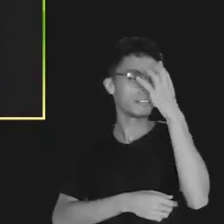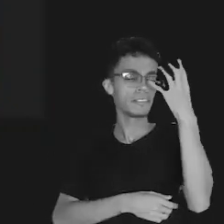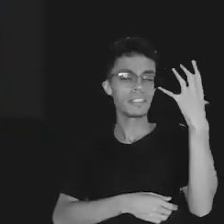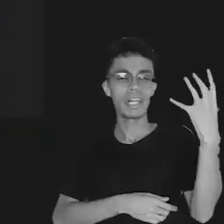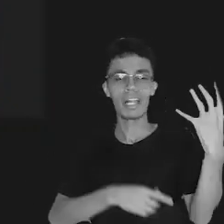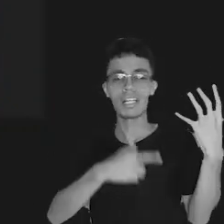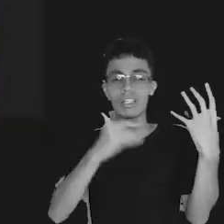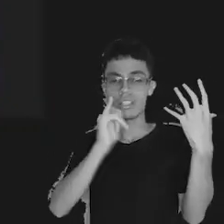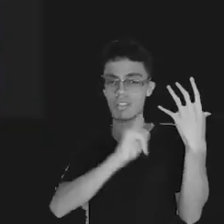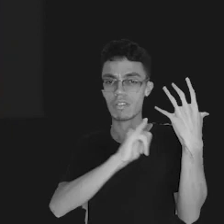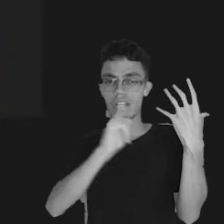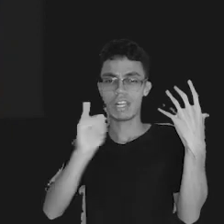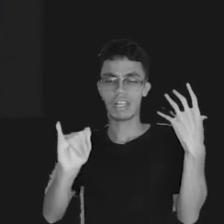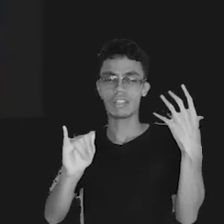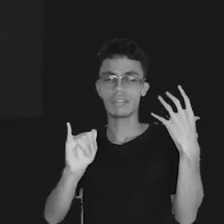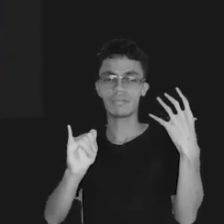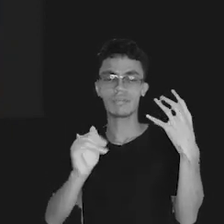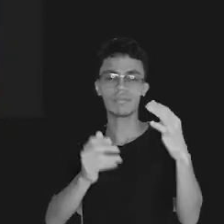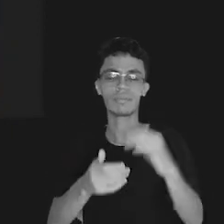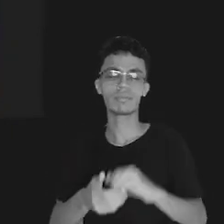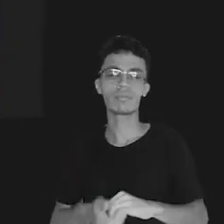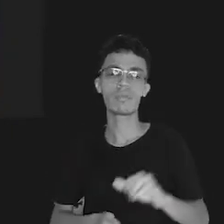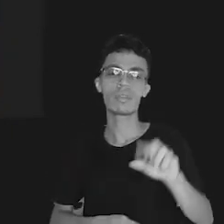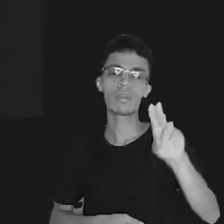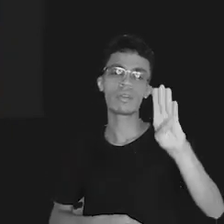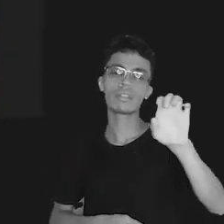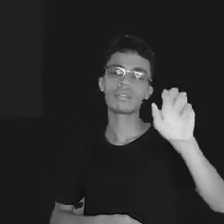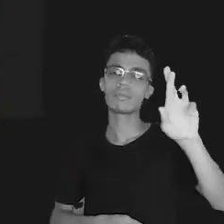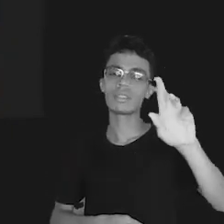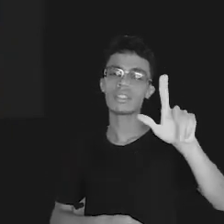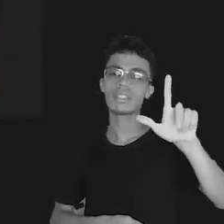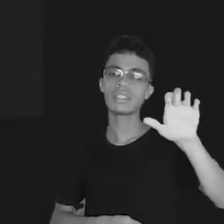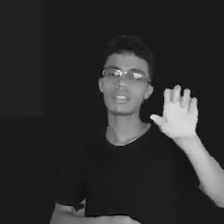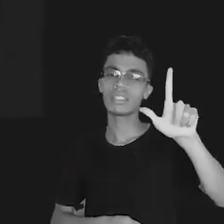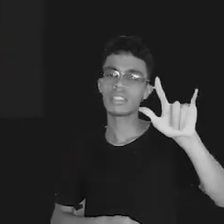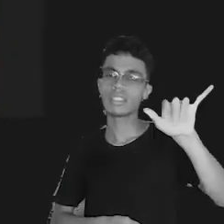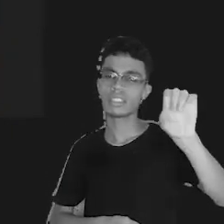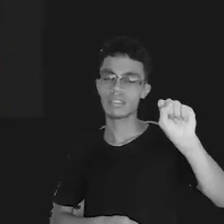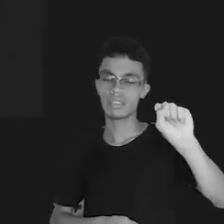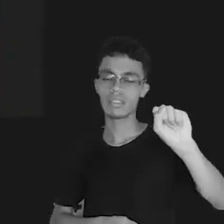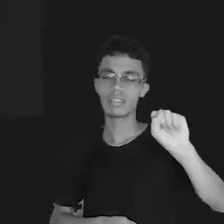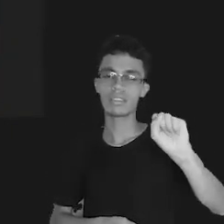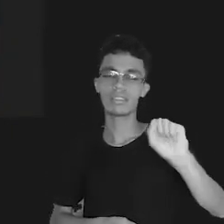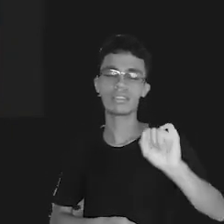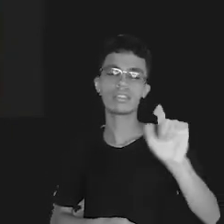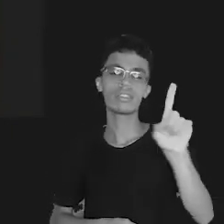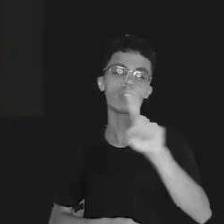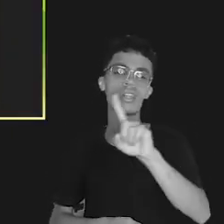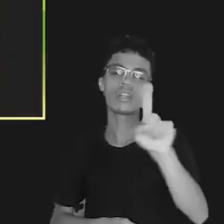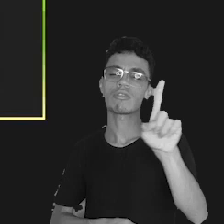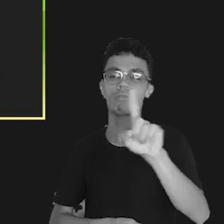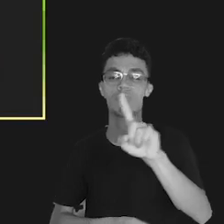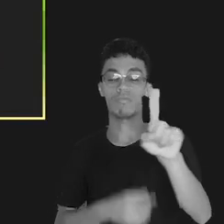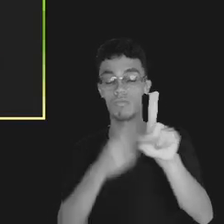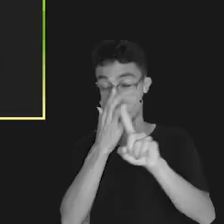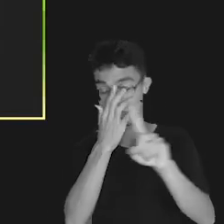dissemos. Dissemos Buda, Lenin, Hermes Trismegisto.